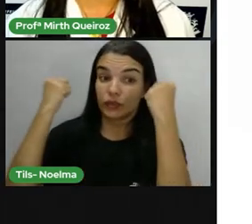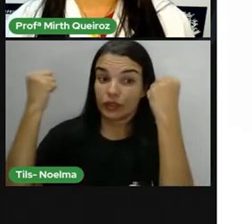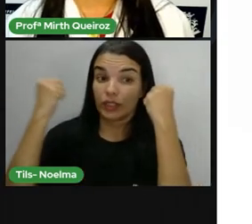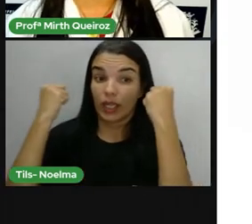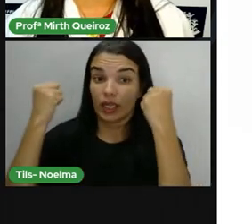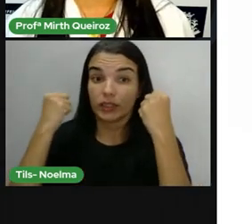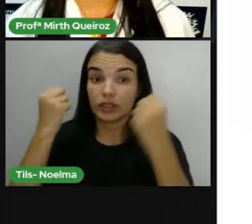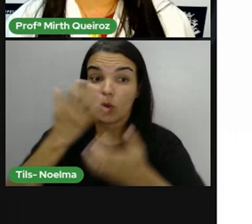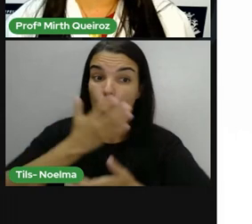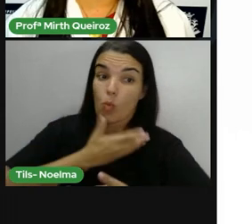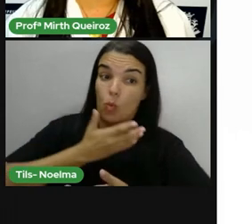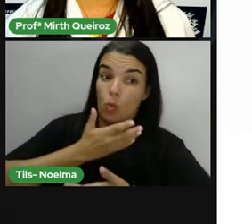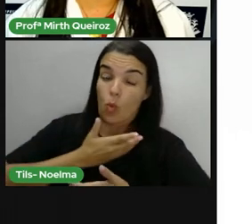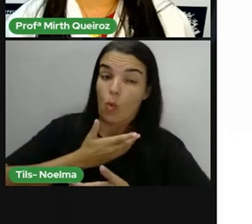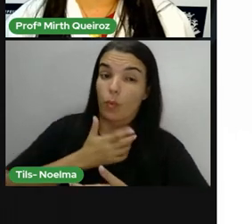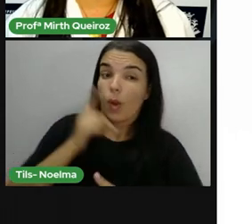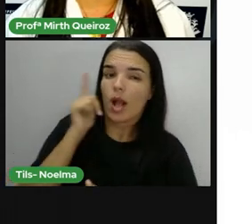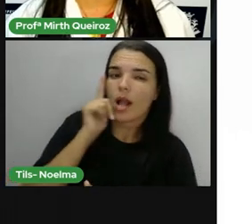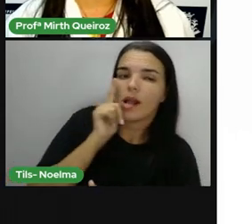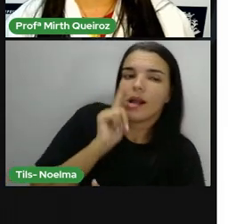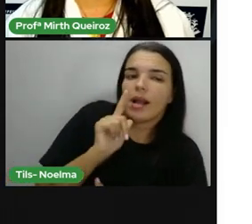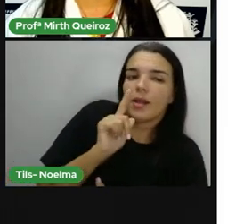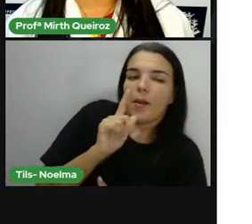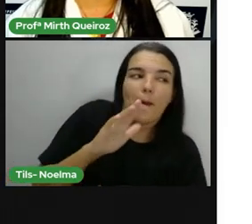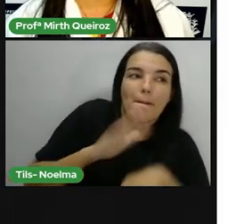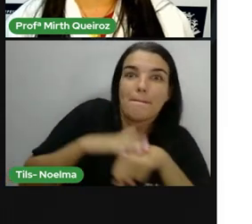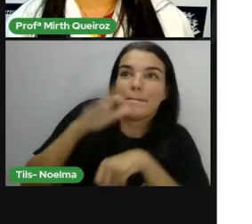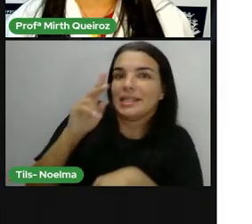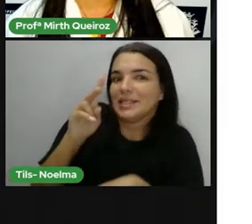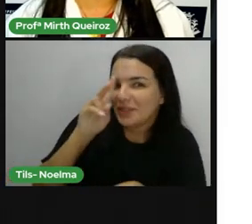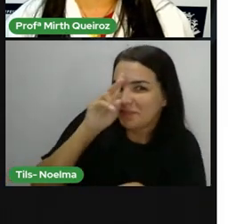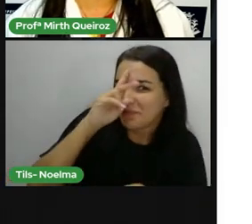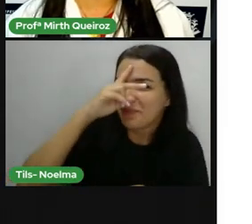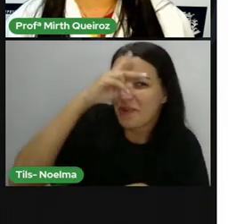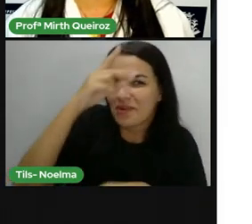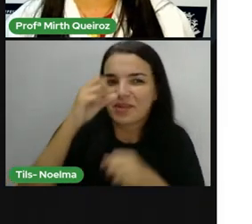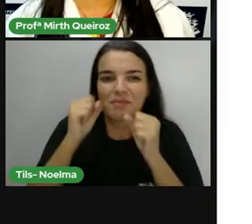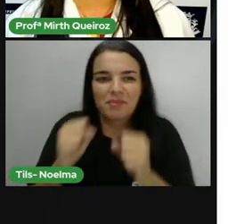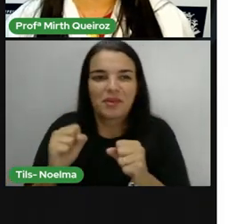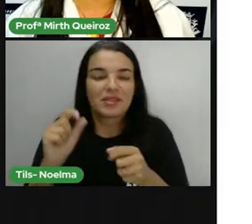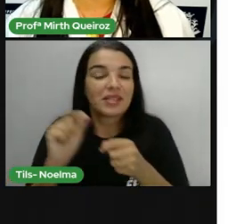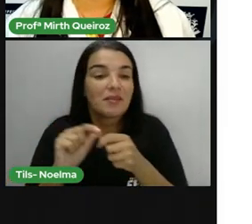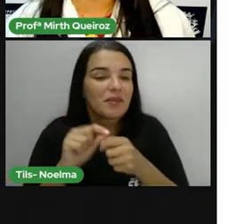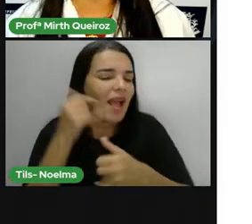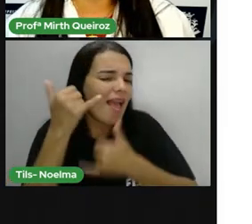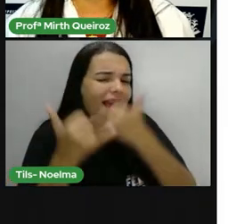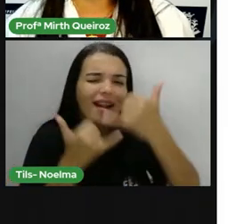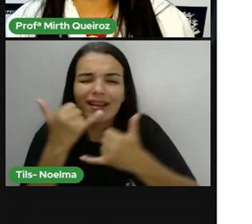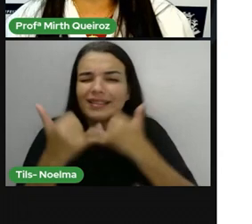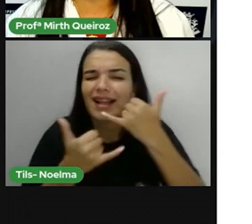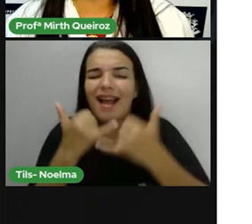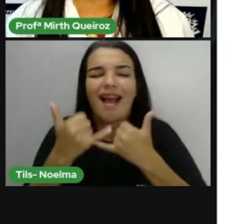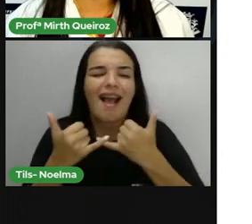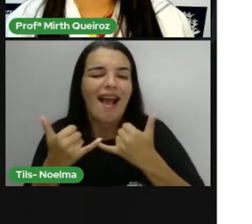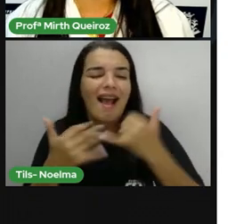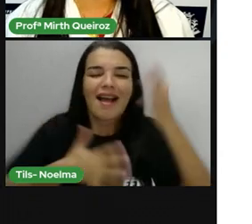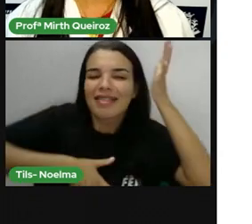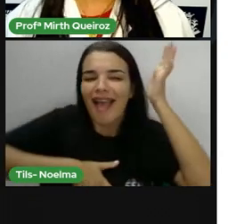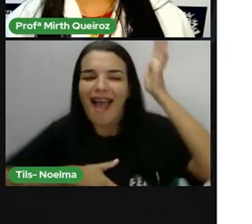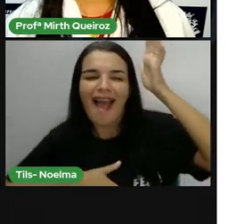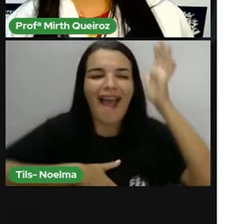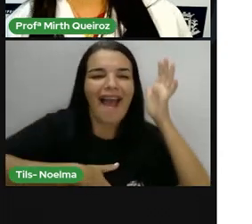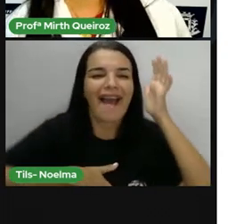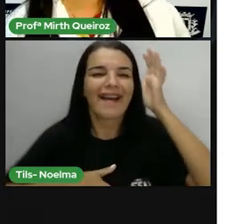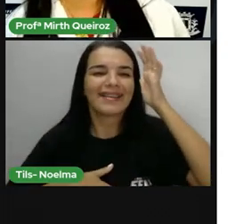físicas ganham ainda mais intensidade e podem ser realizadas por meio de jogos, brincadeiras e danças. A gente faz isso na escola,